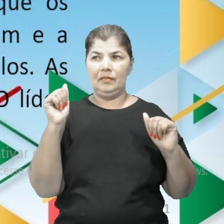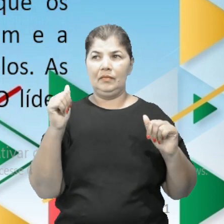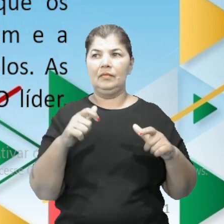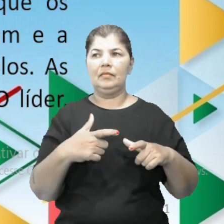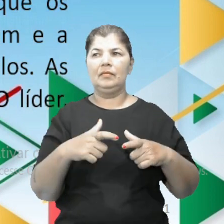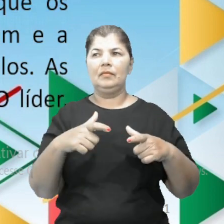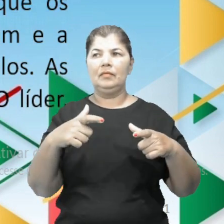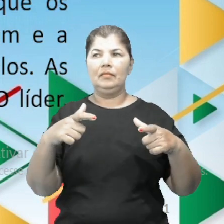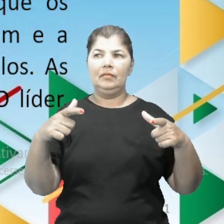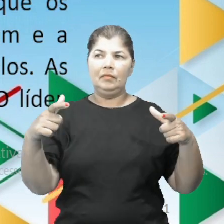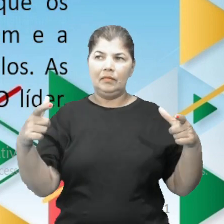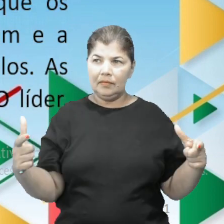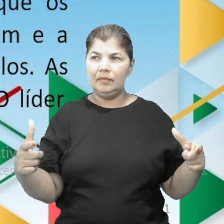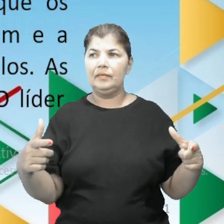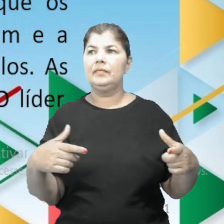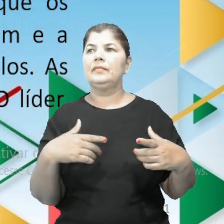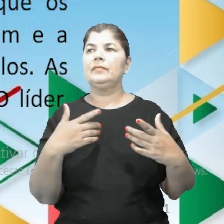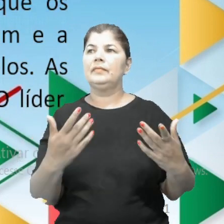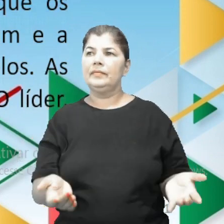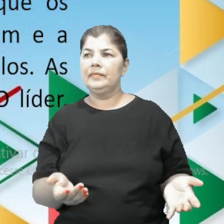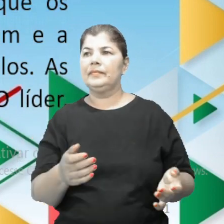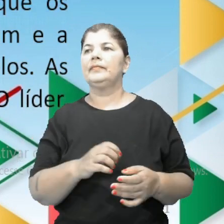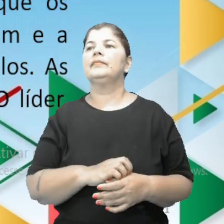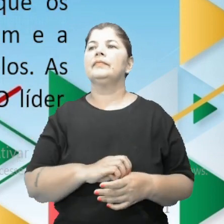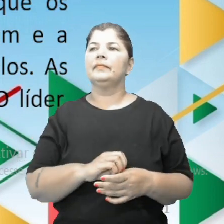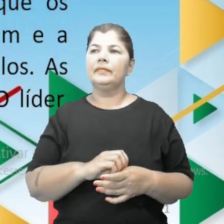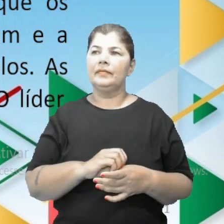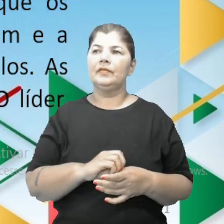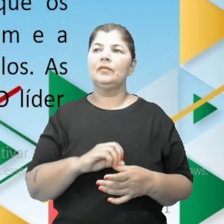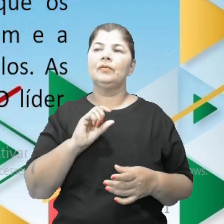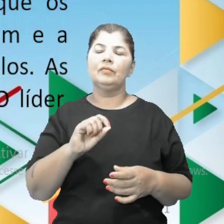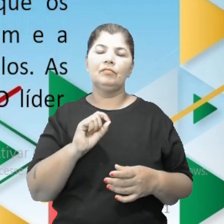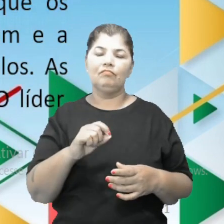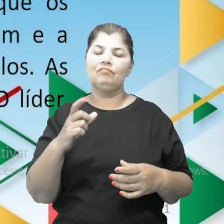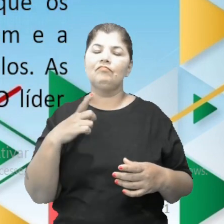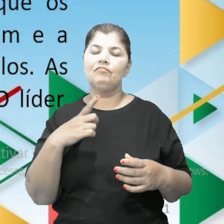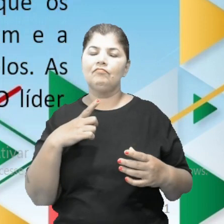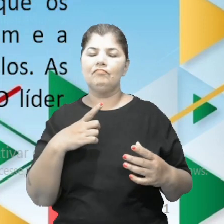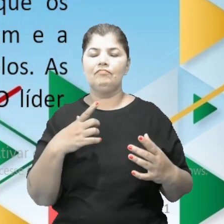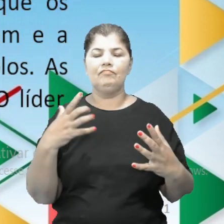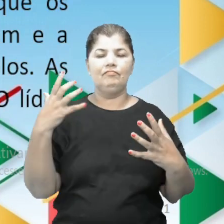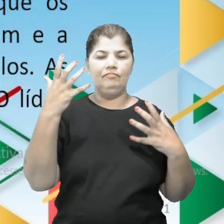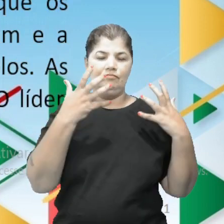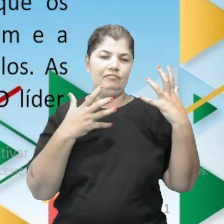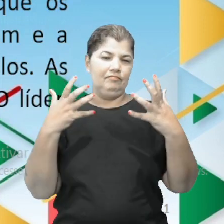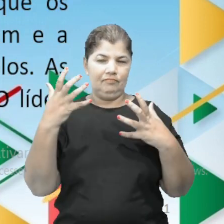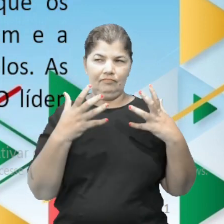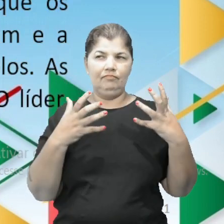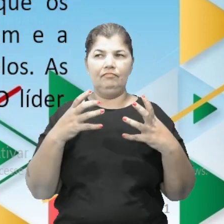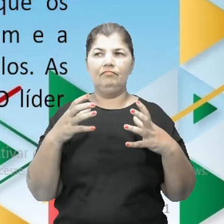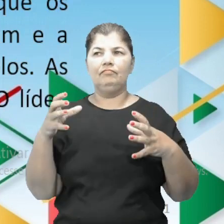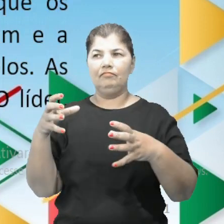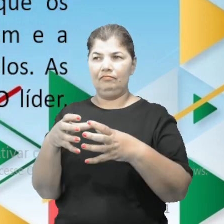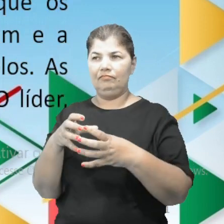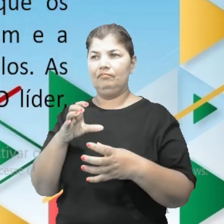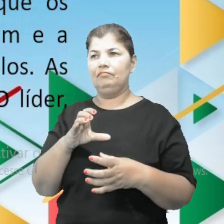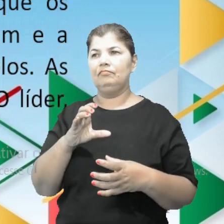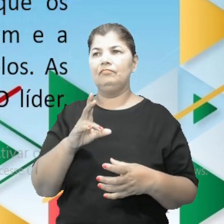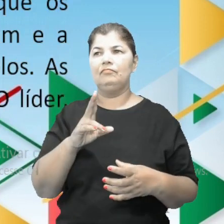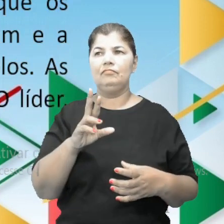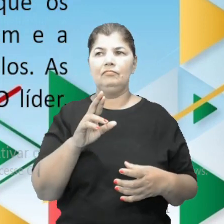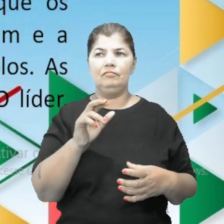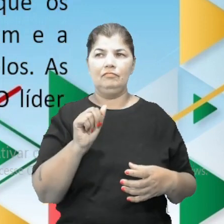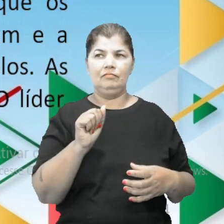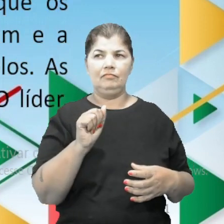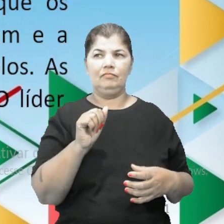povoados indígenas, o que contrariou profundamente os curacas. Ao perceber